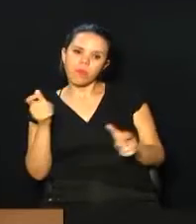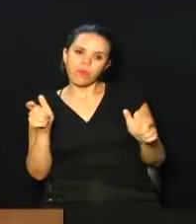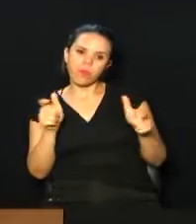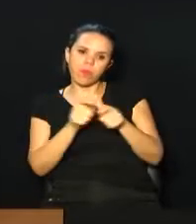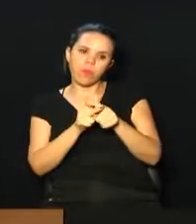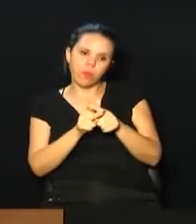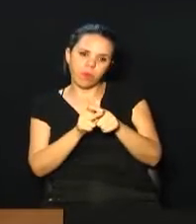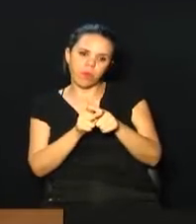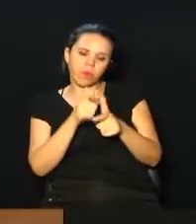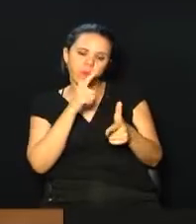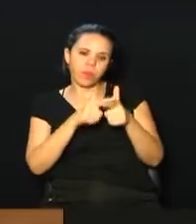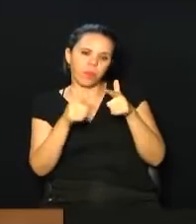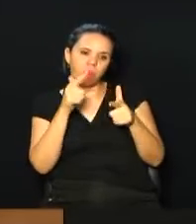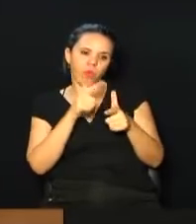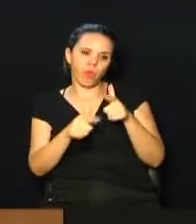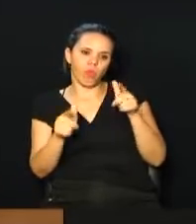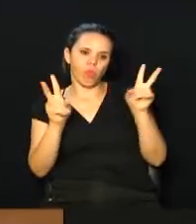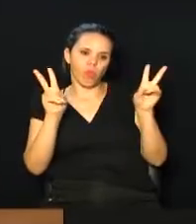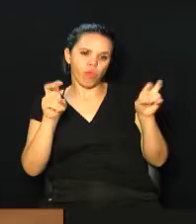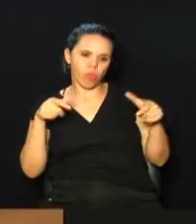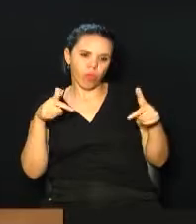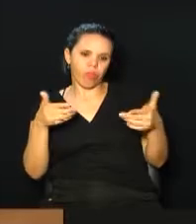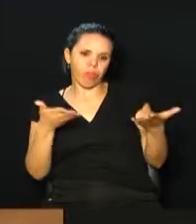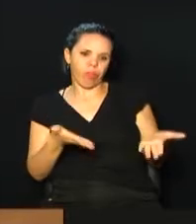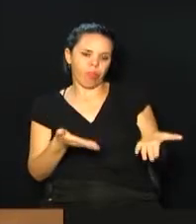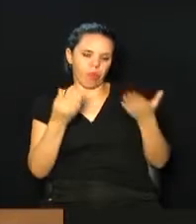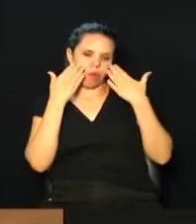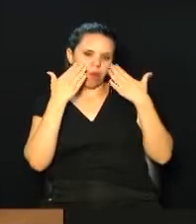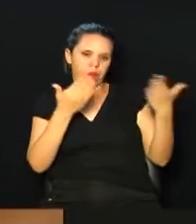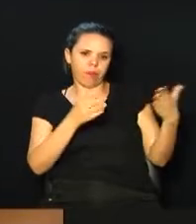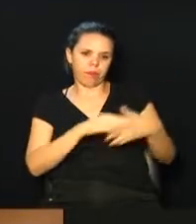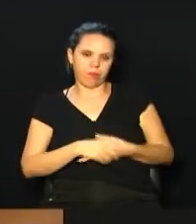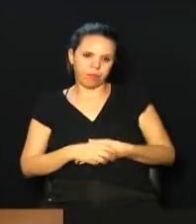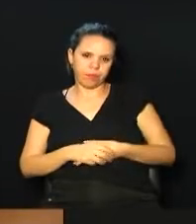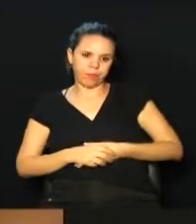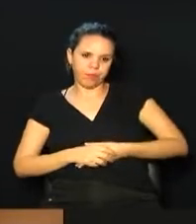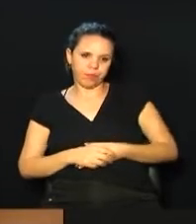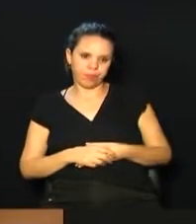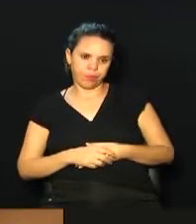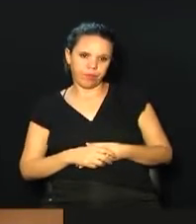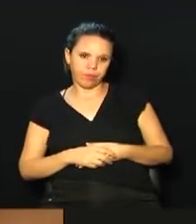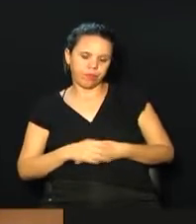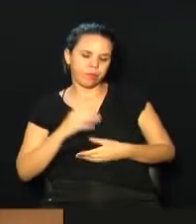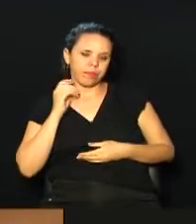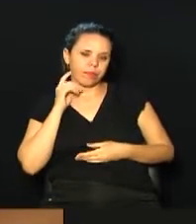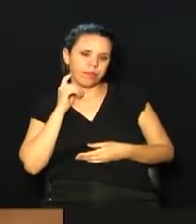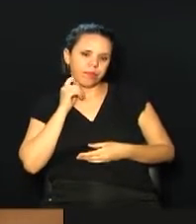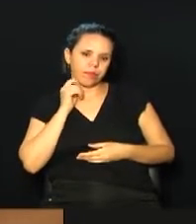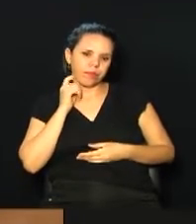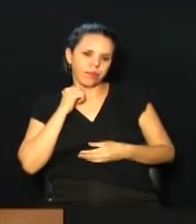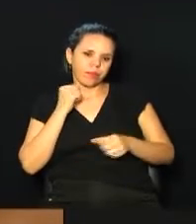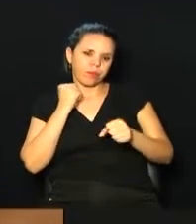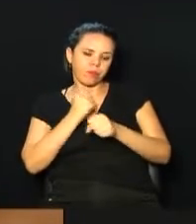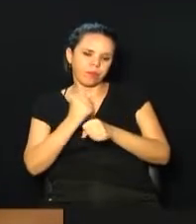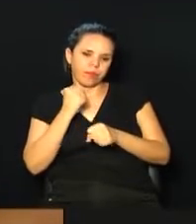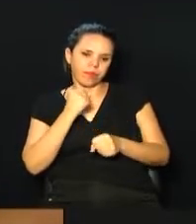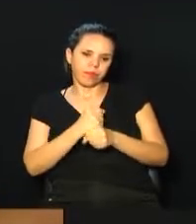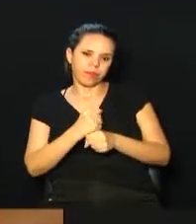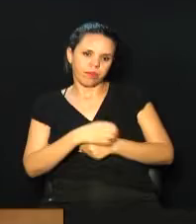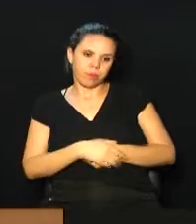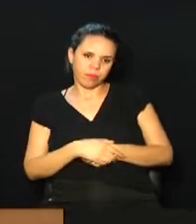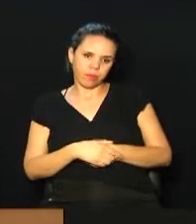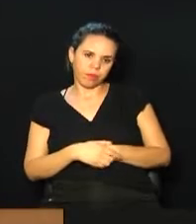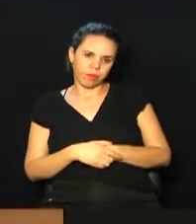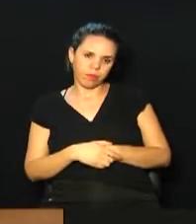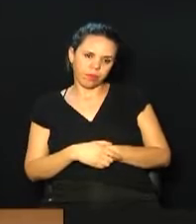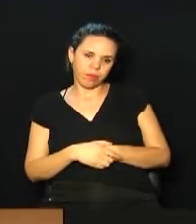minimizar esses problemas que aqui foram colocados. Através, então, da construção